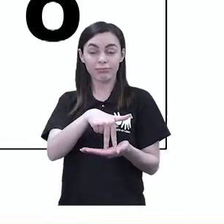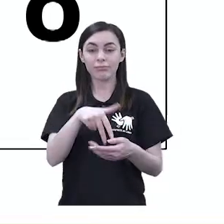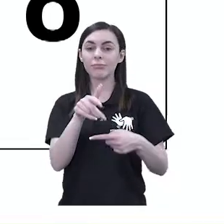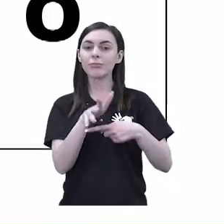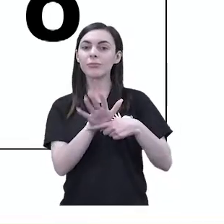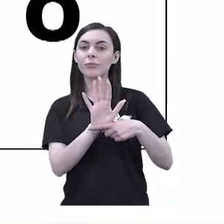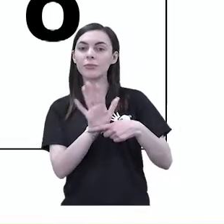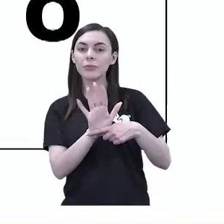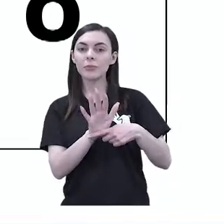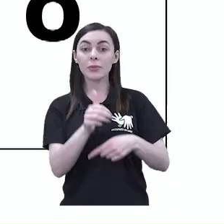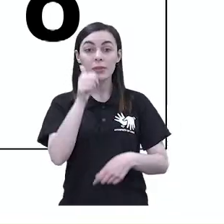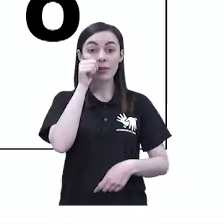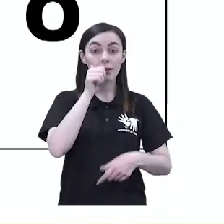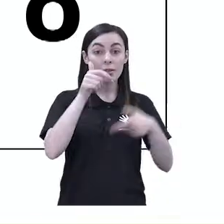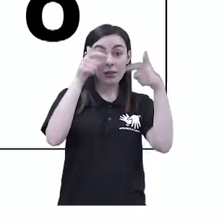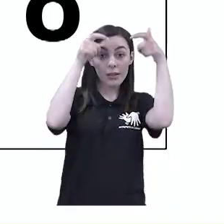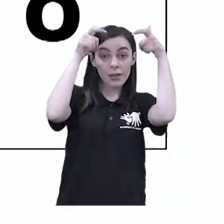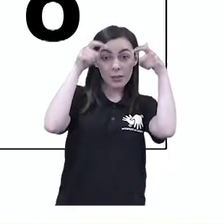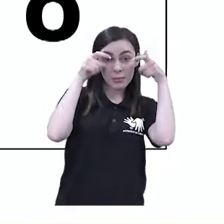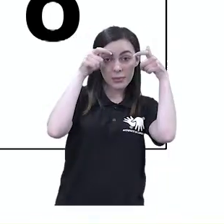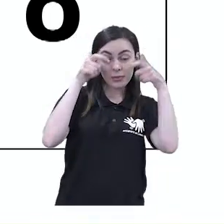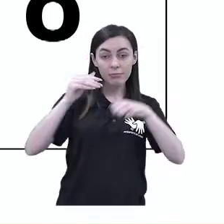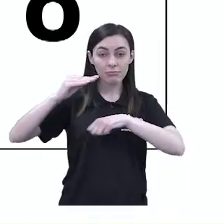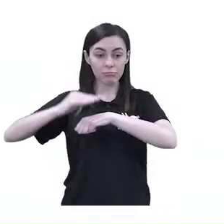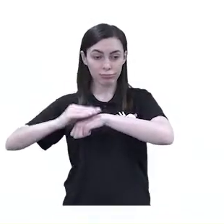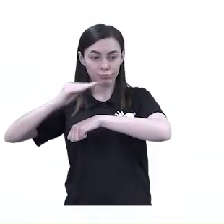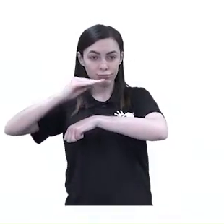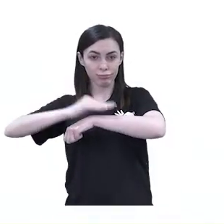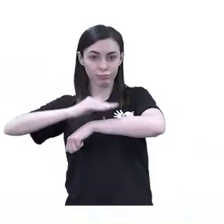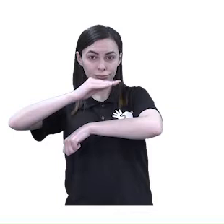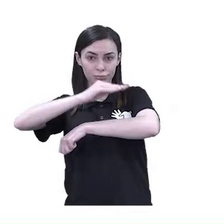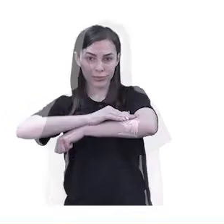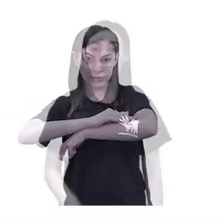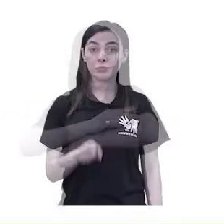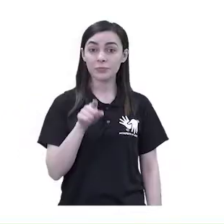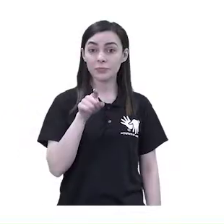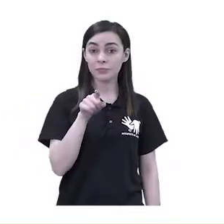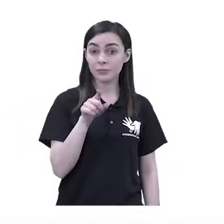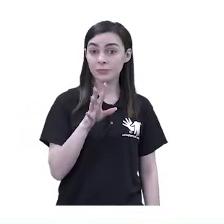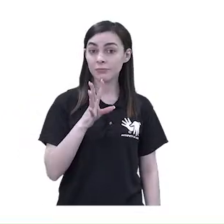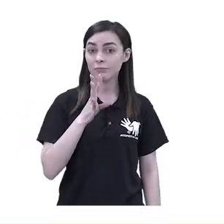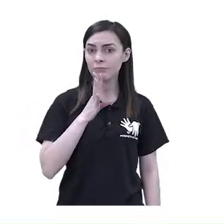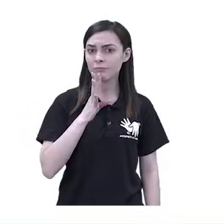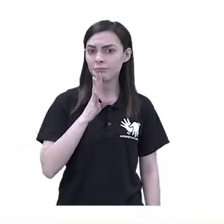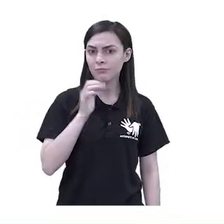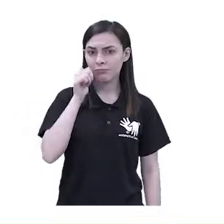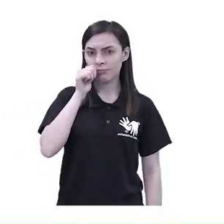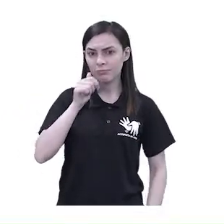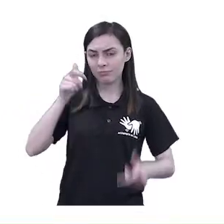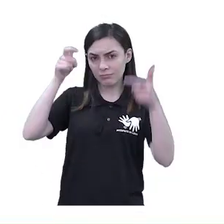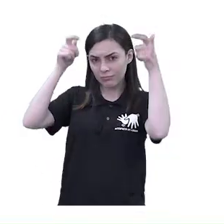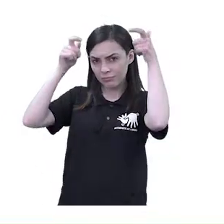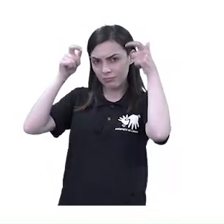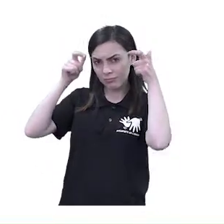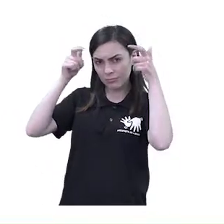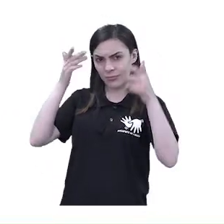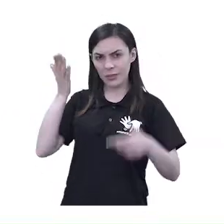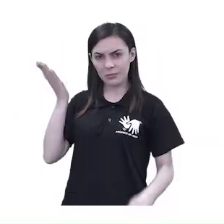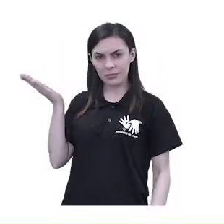filme A Princesa e o Sapo. Você conhece esta